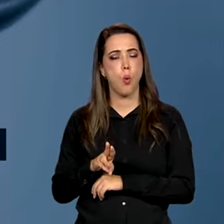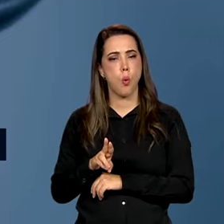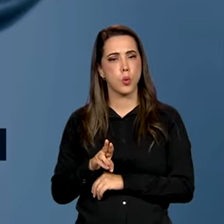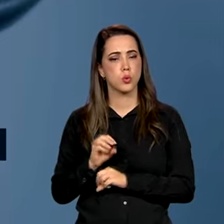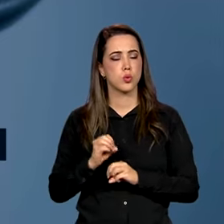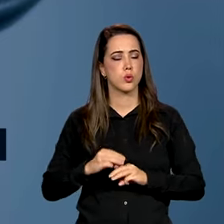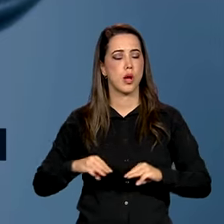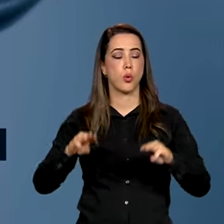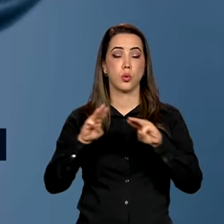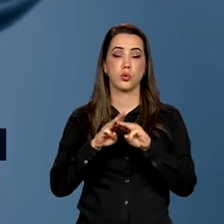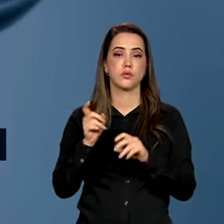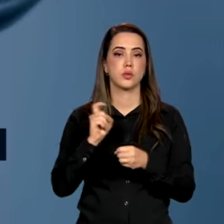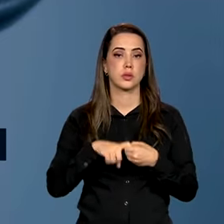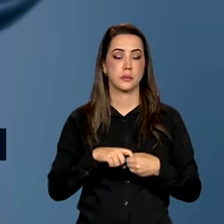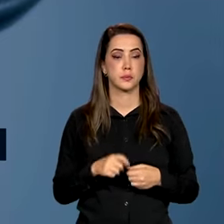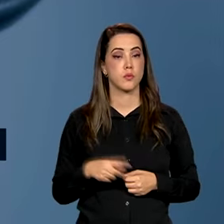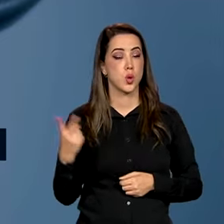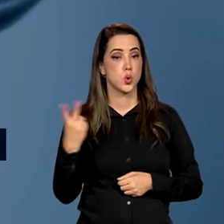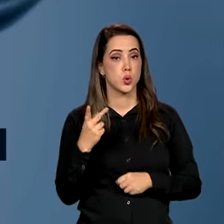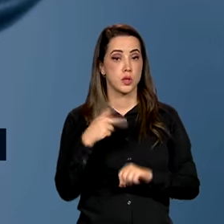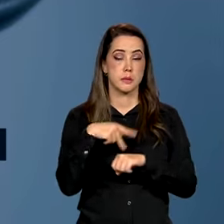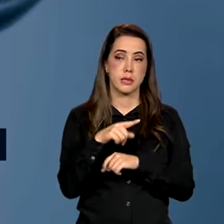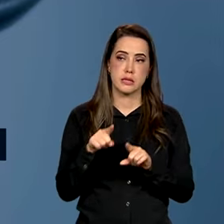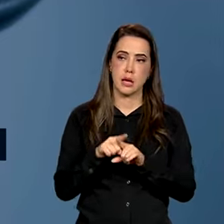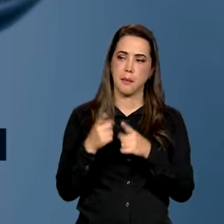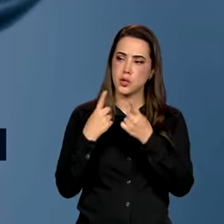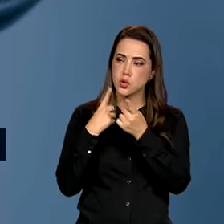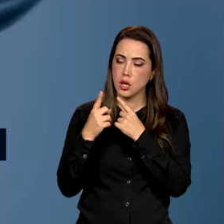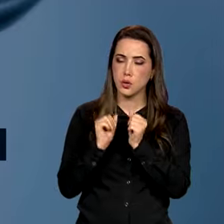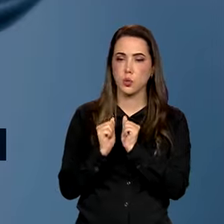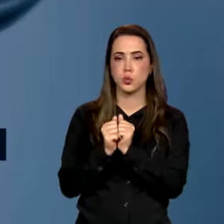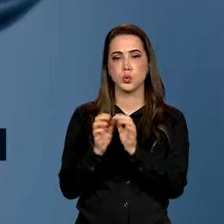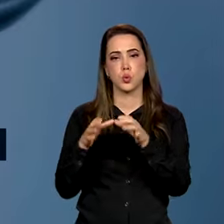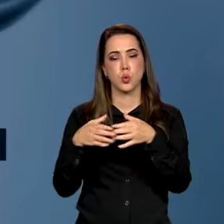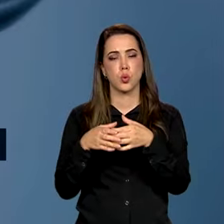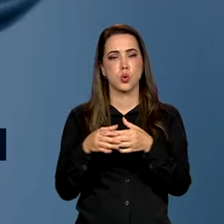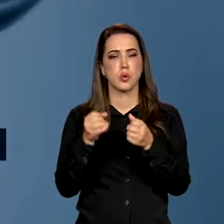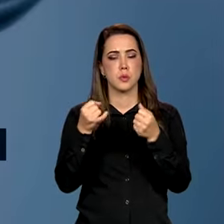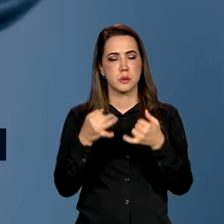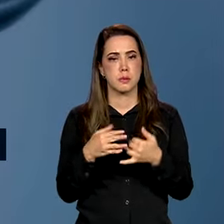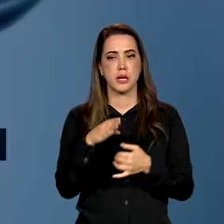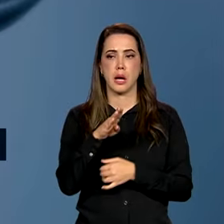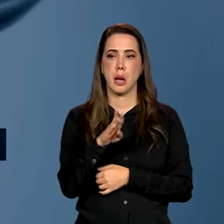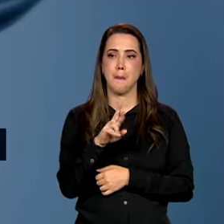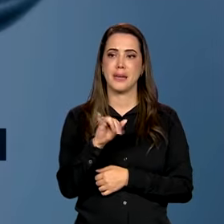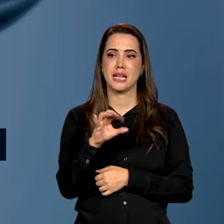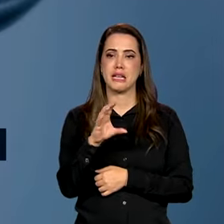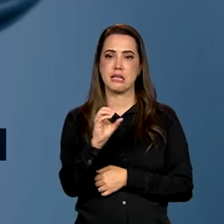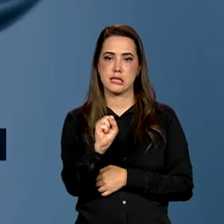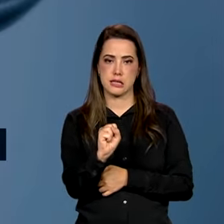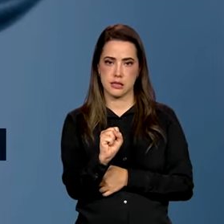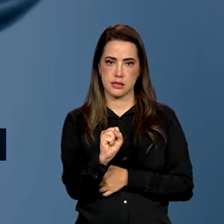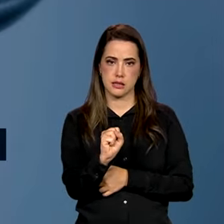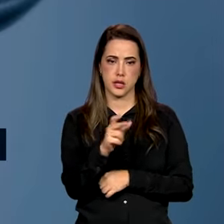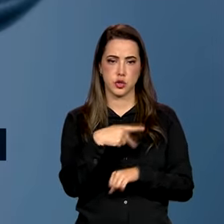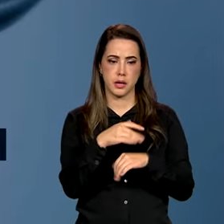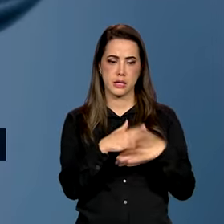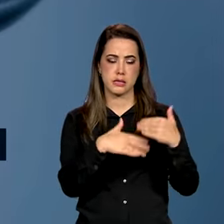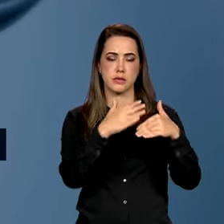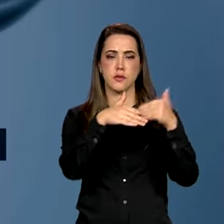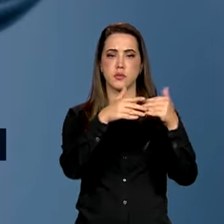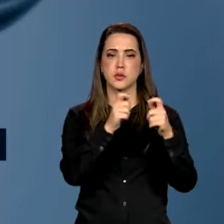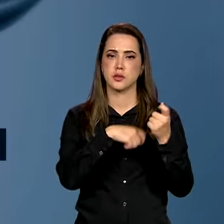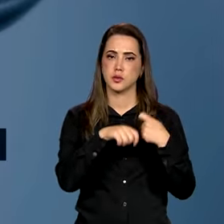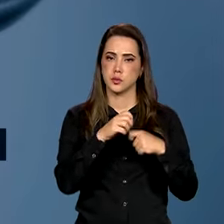voltar os dois países também tem mantido diálogo por meio de grupos como brics formado por países emergentes em desenvolvimento